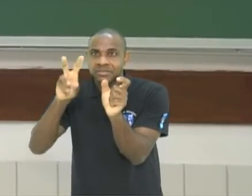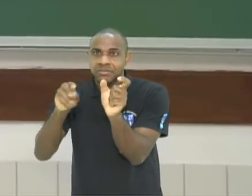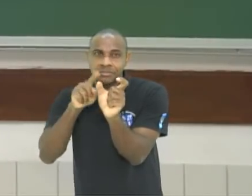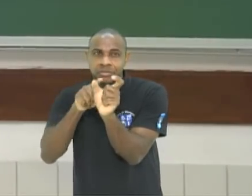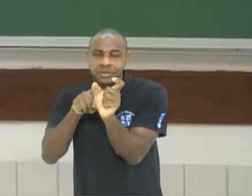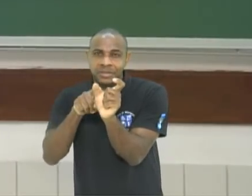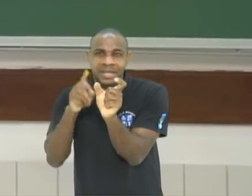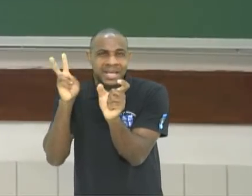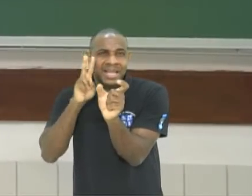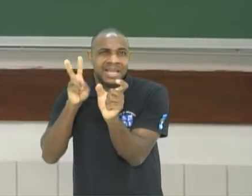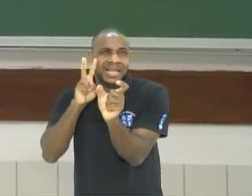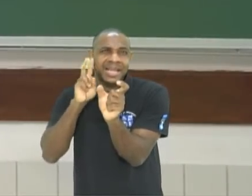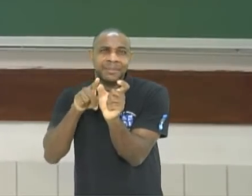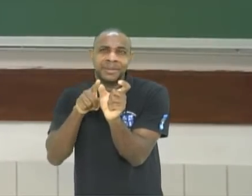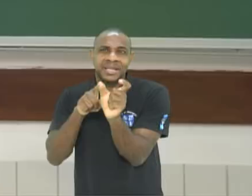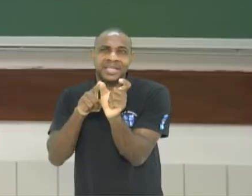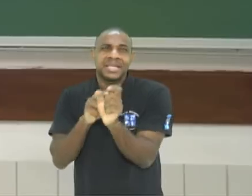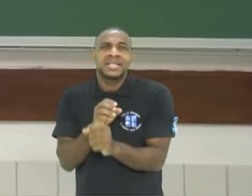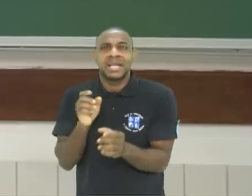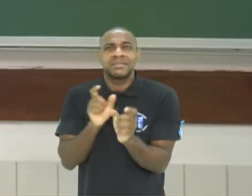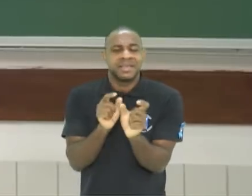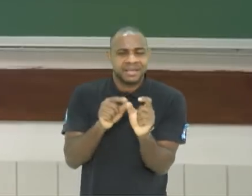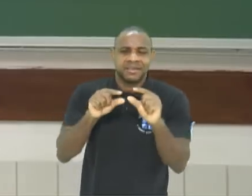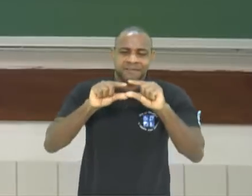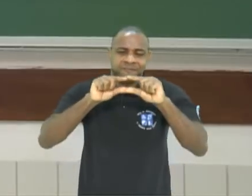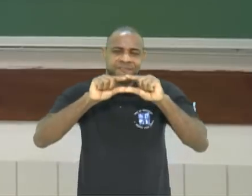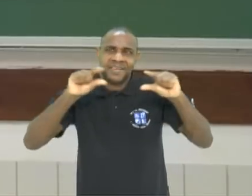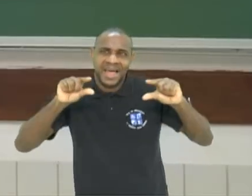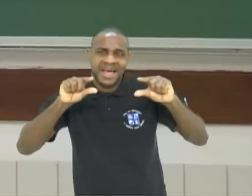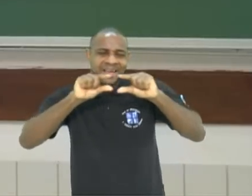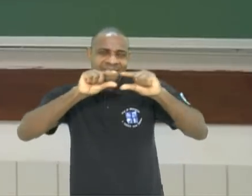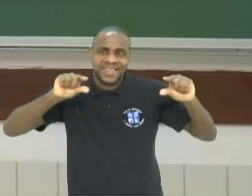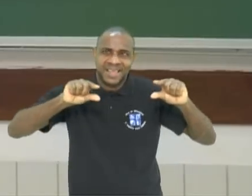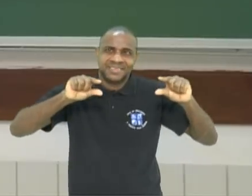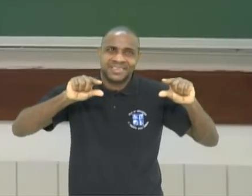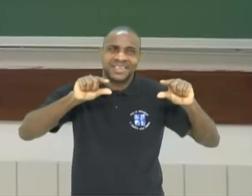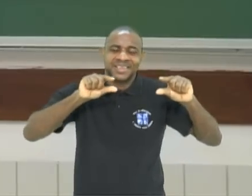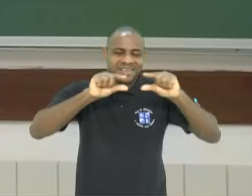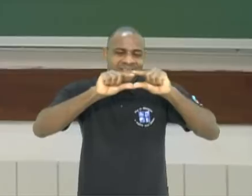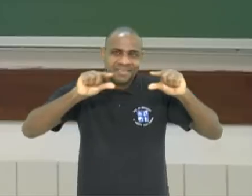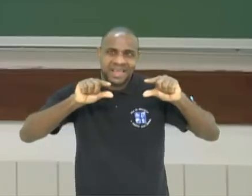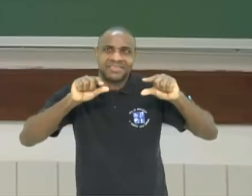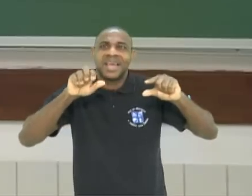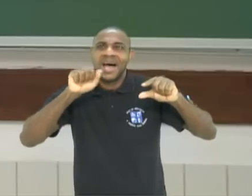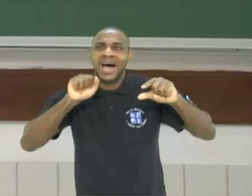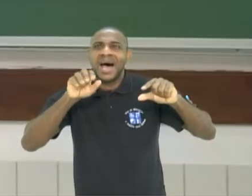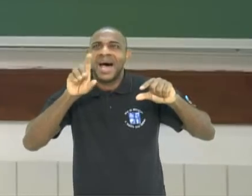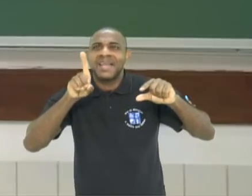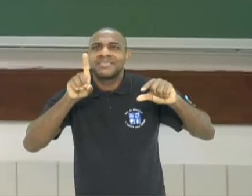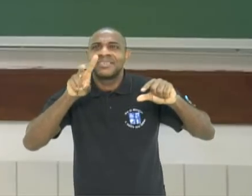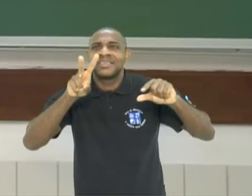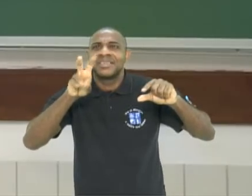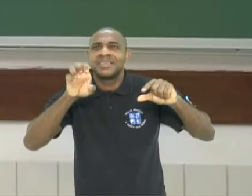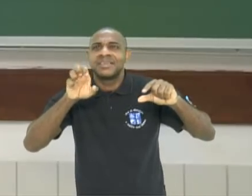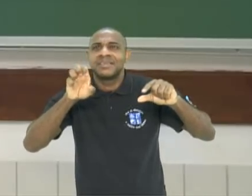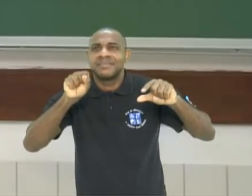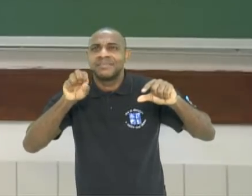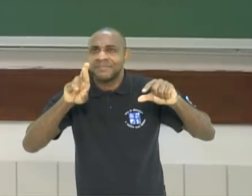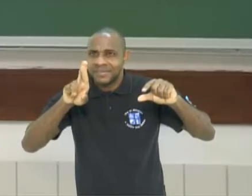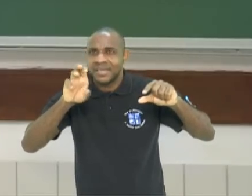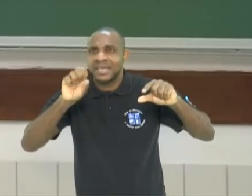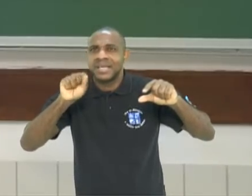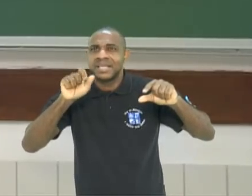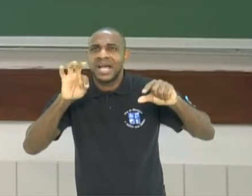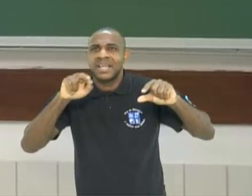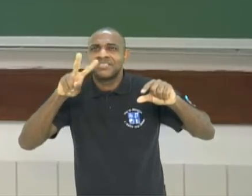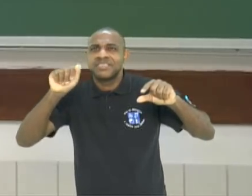orações coordenadas tinham lá as orações coordenadas adversativas, que tinham algumas palavras ali para dar essa ideia,